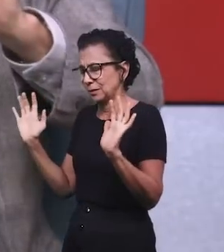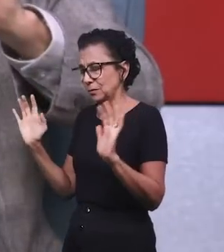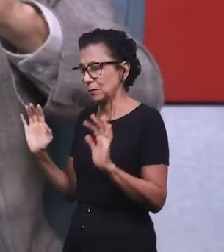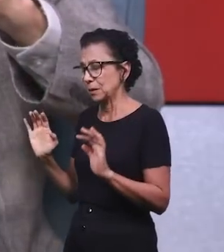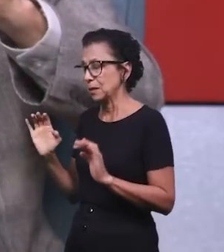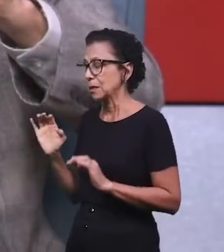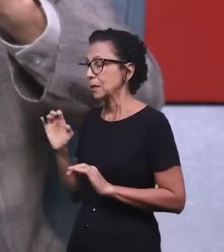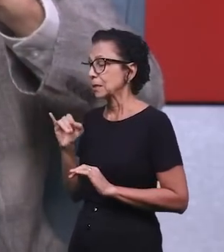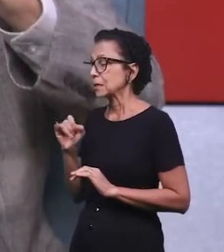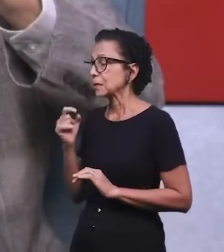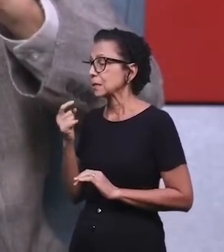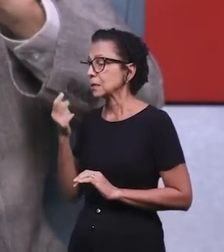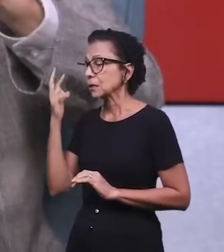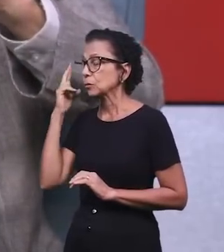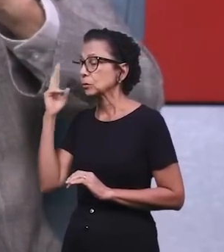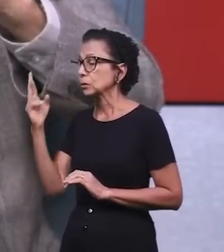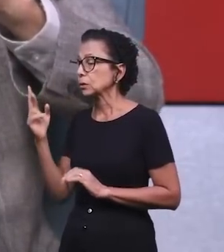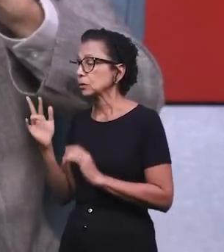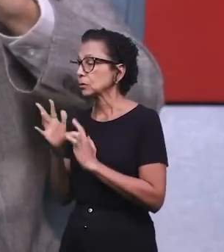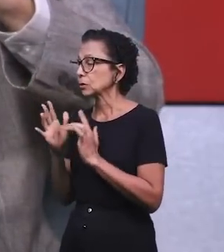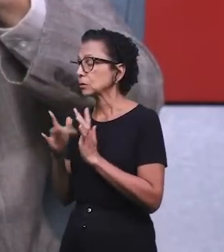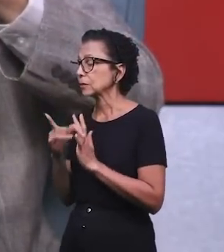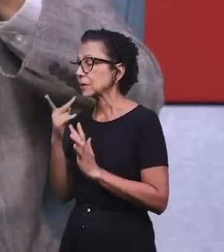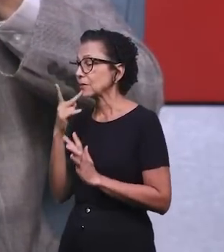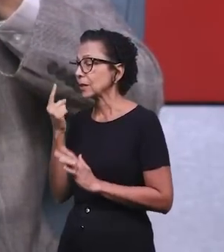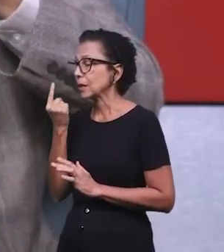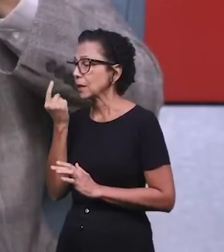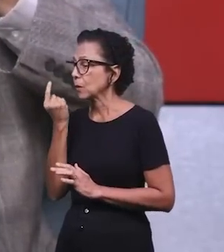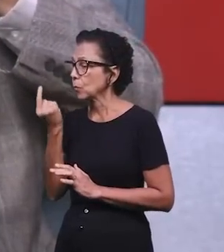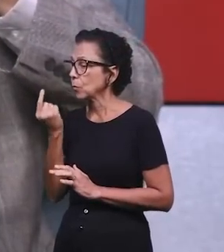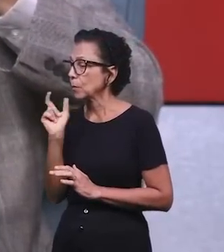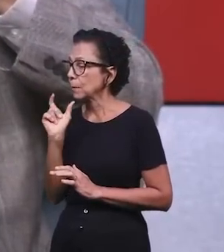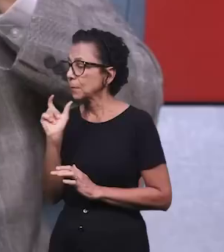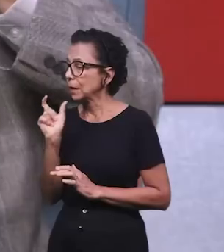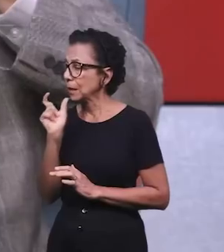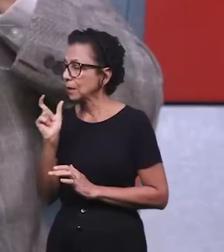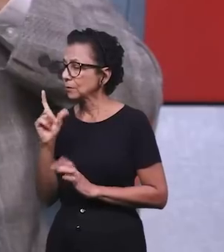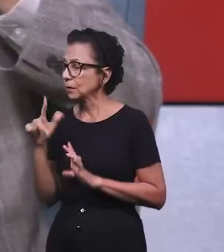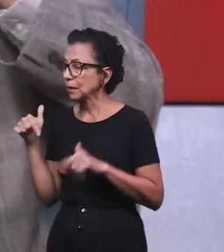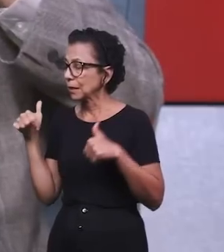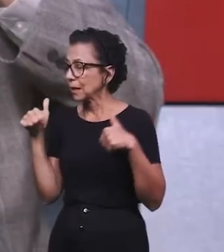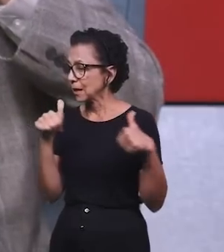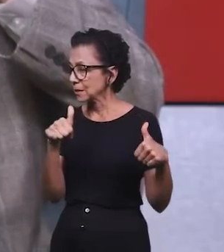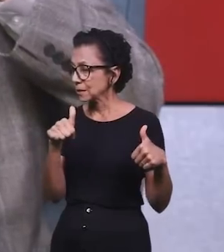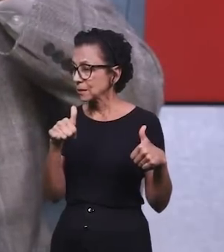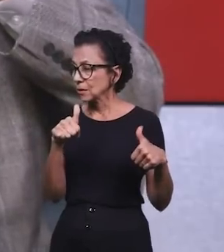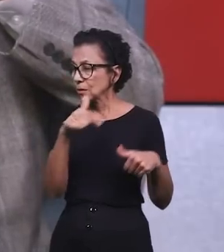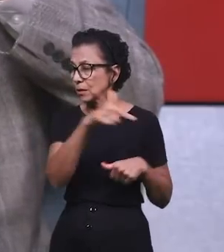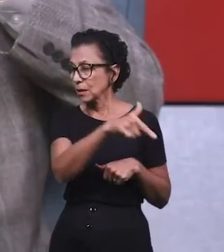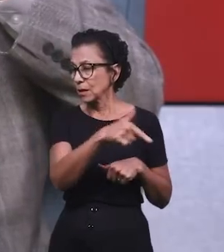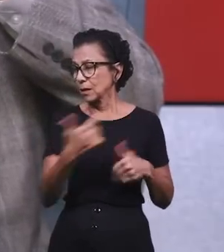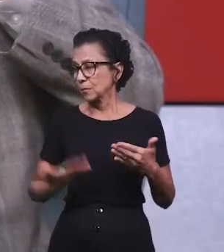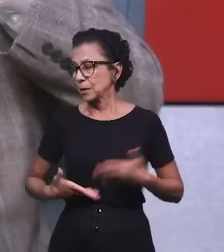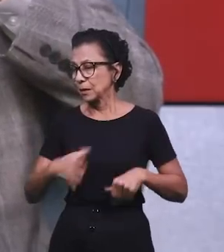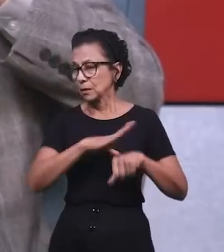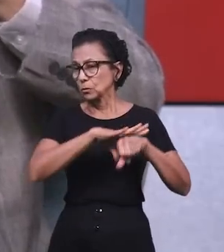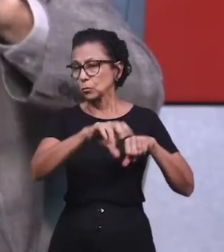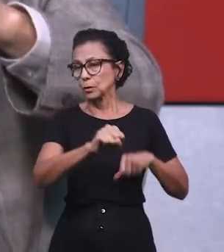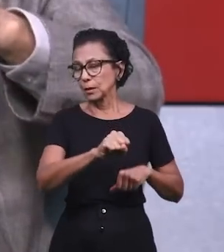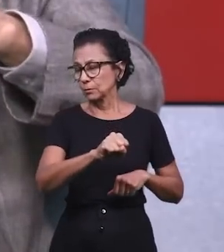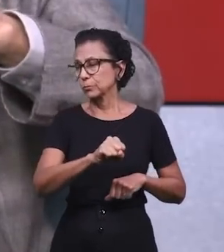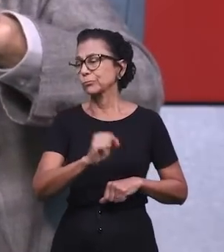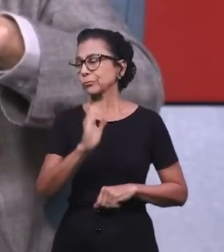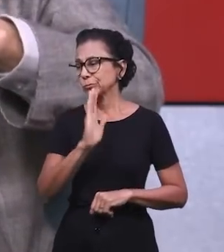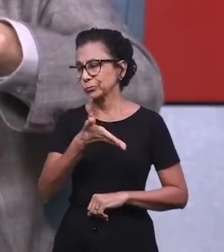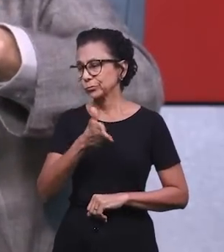Porque toda autoridade é dele, do Senhor. Toda autoridade é do Senhor. O que